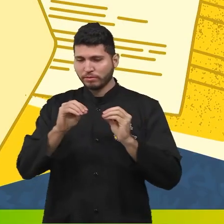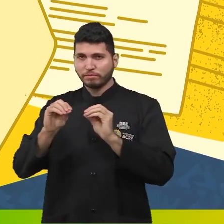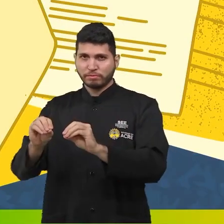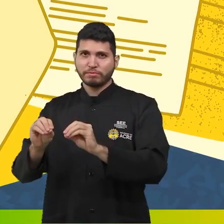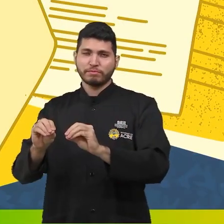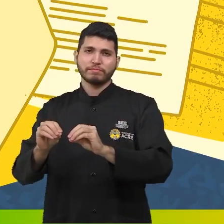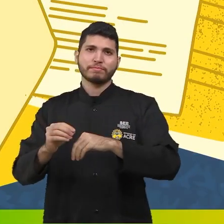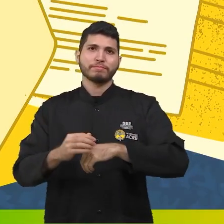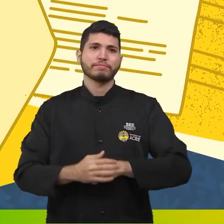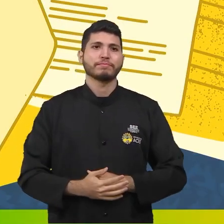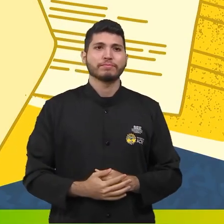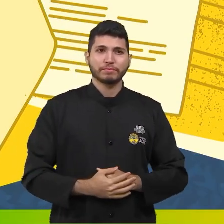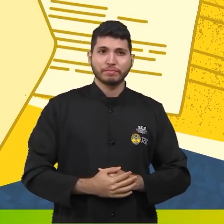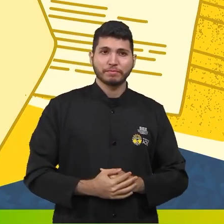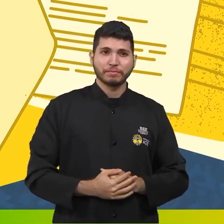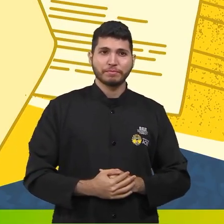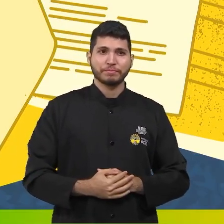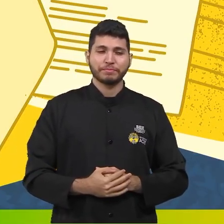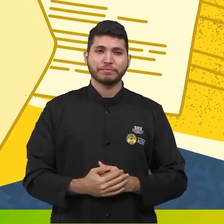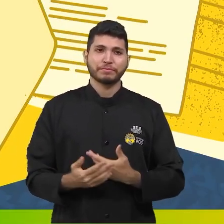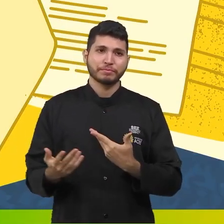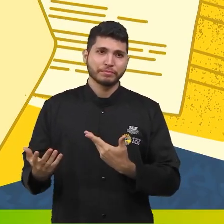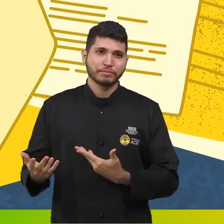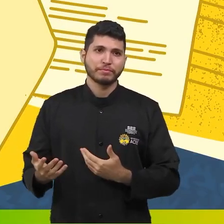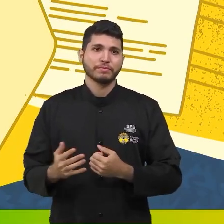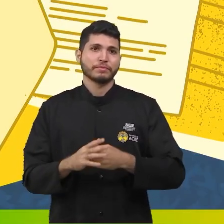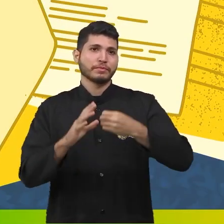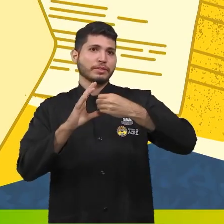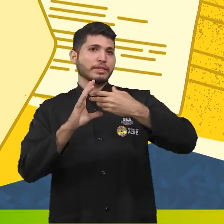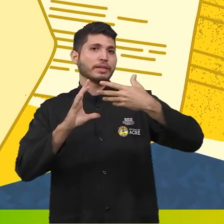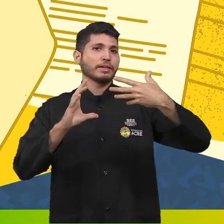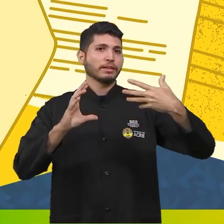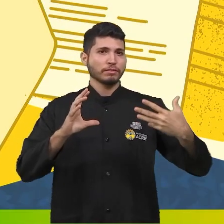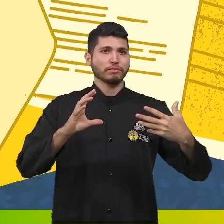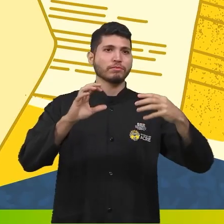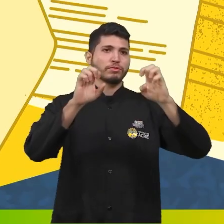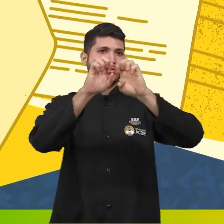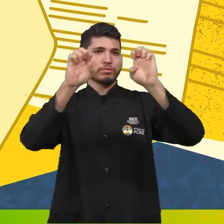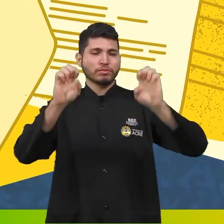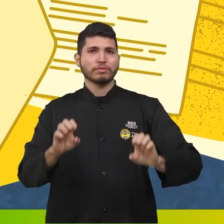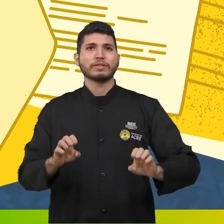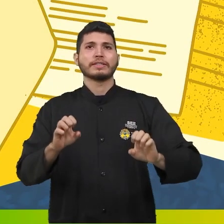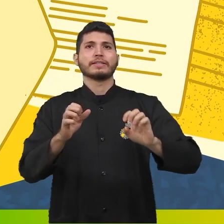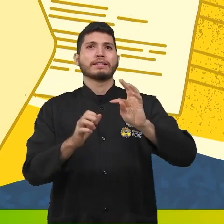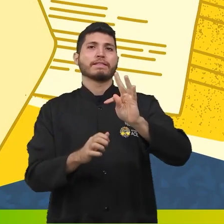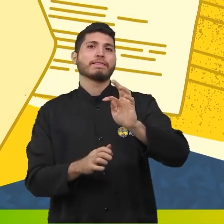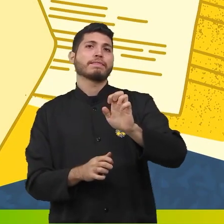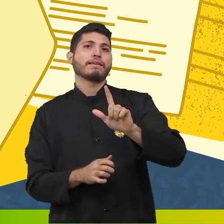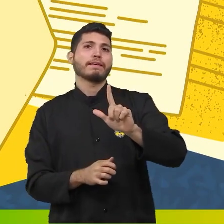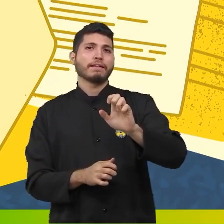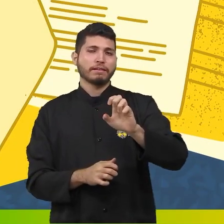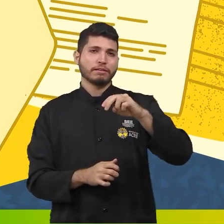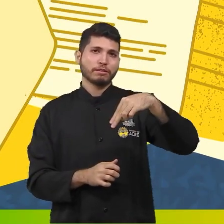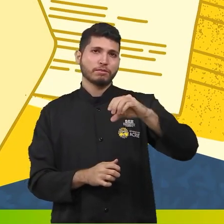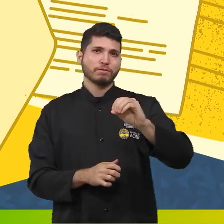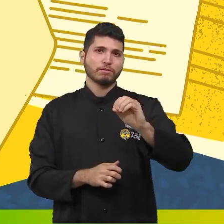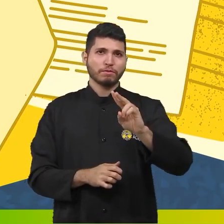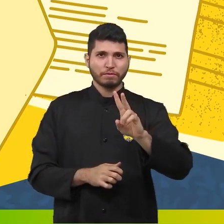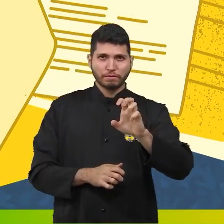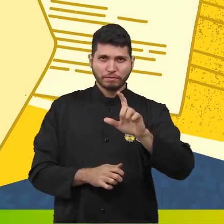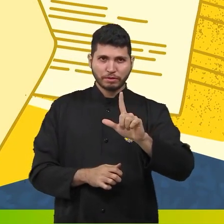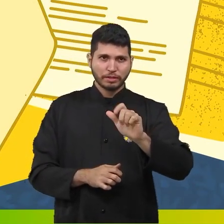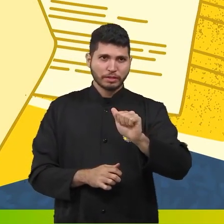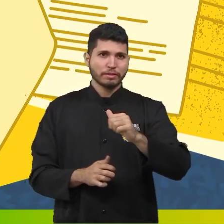Qual dessas opções caracteriza o formato da telenovela? Falando aí do formato